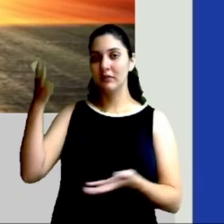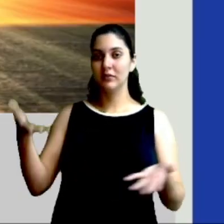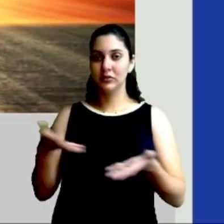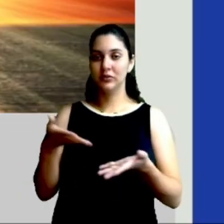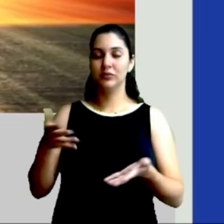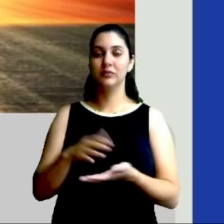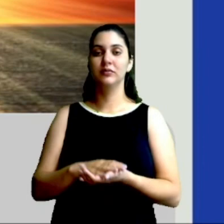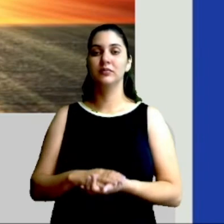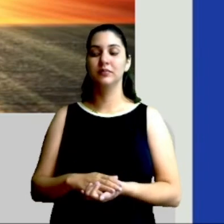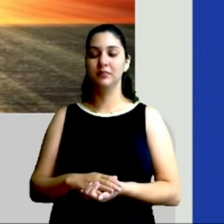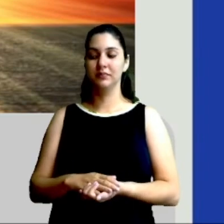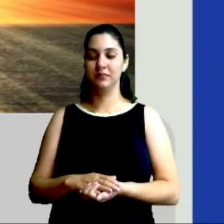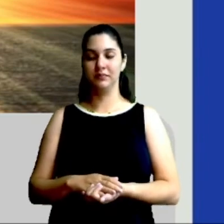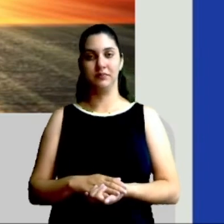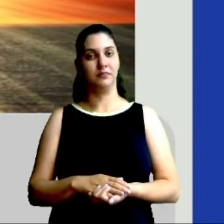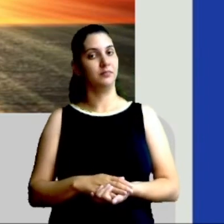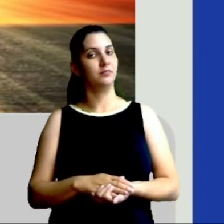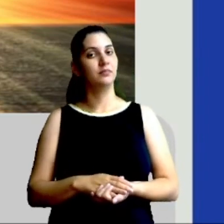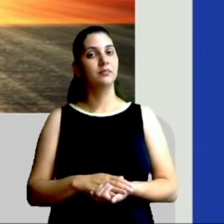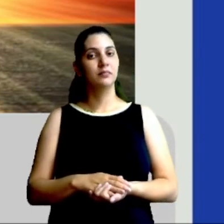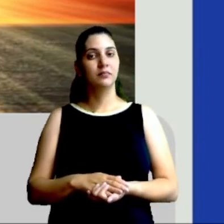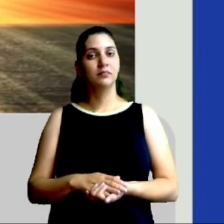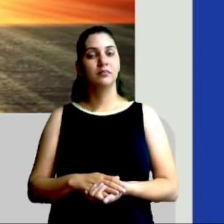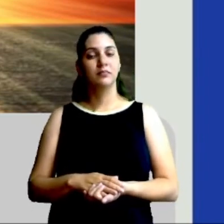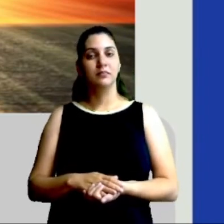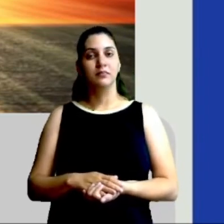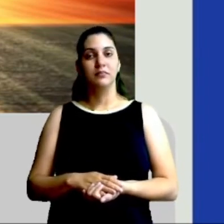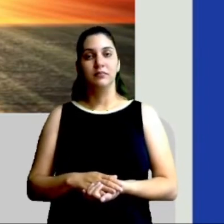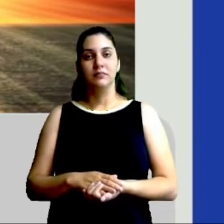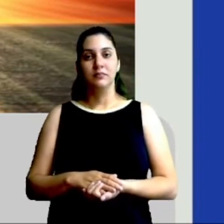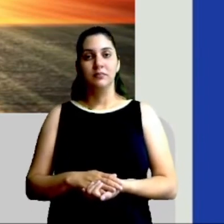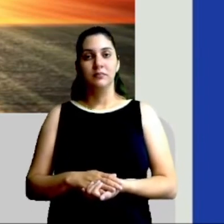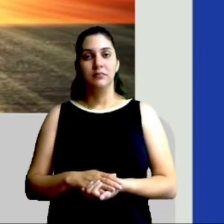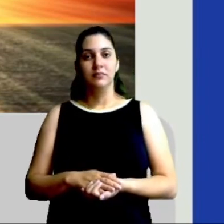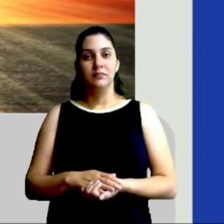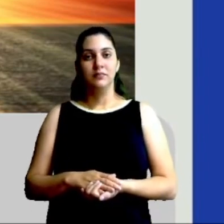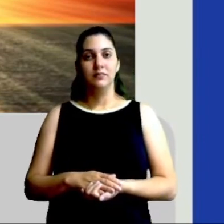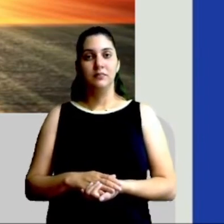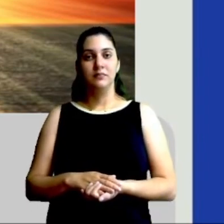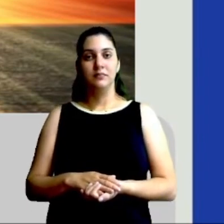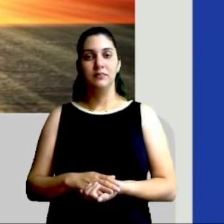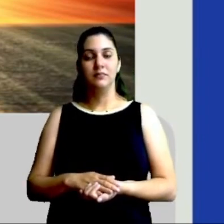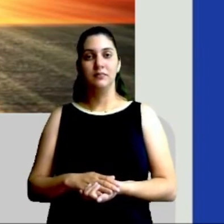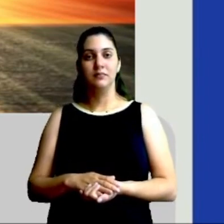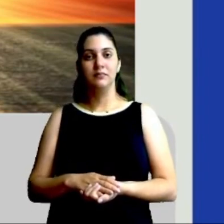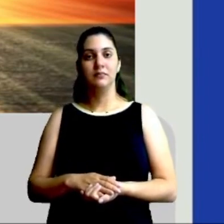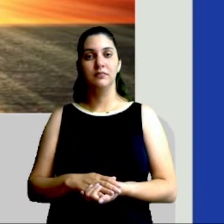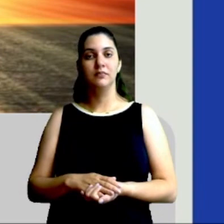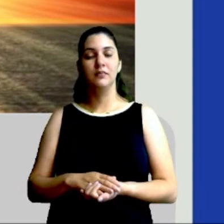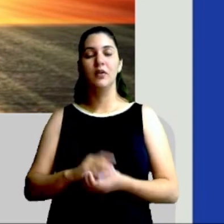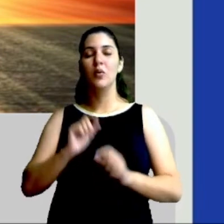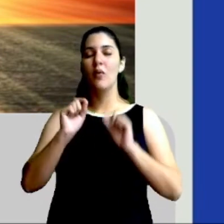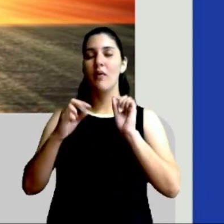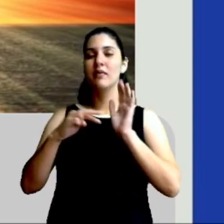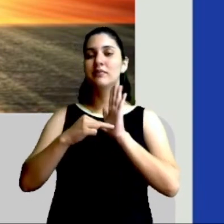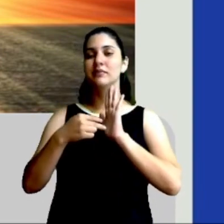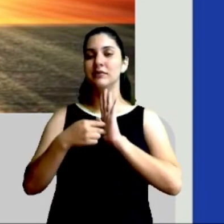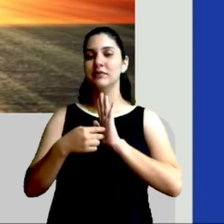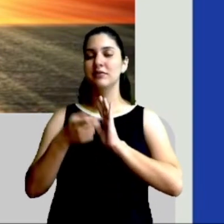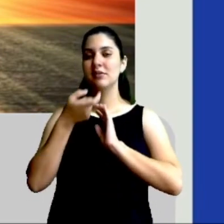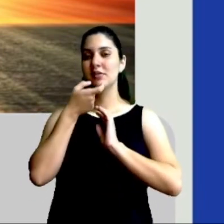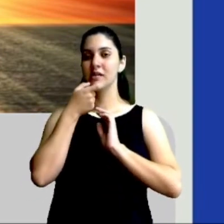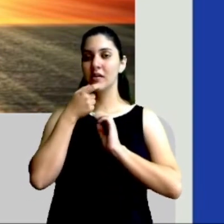essa. Success is the sum of small effort repeated day in the day out. O que quer dizer?